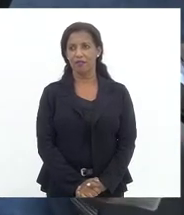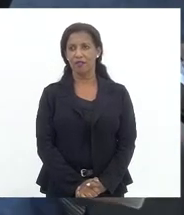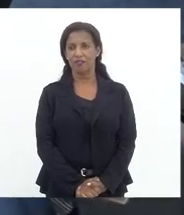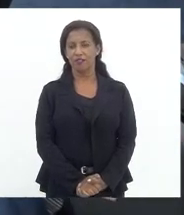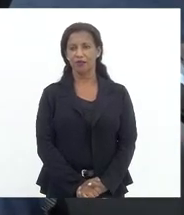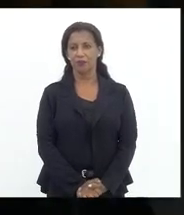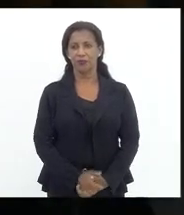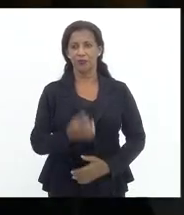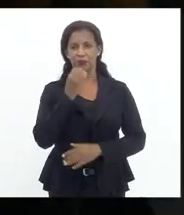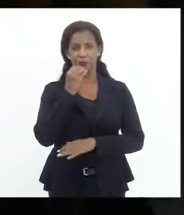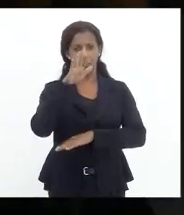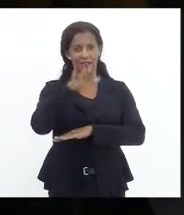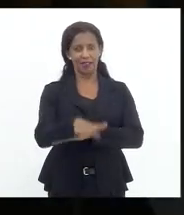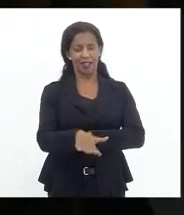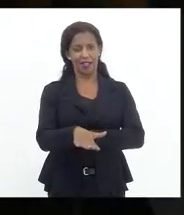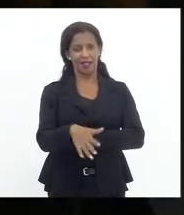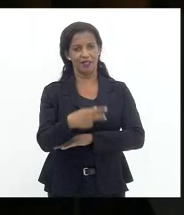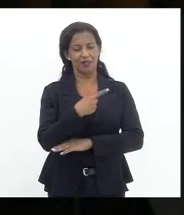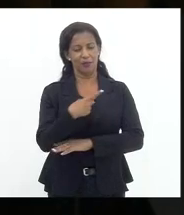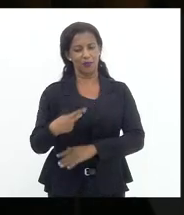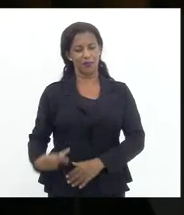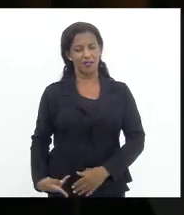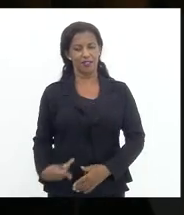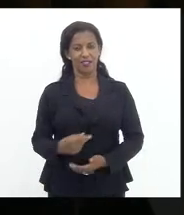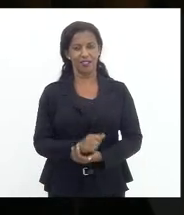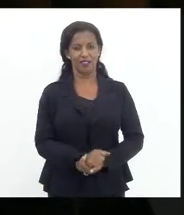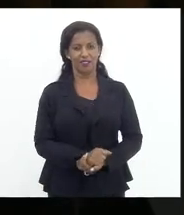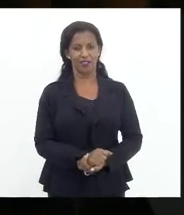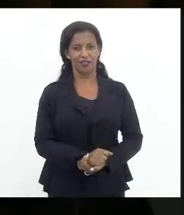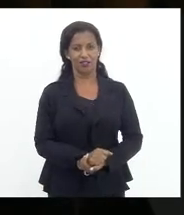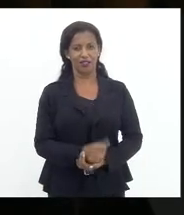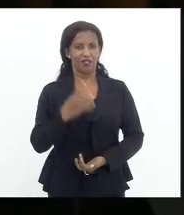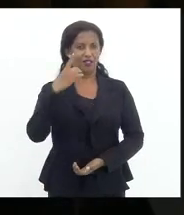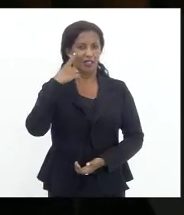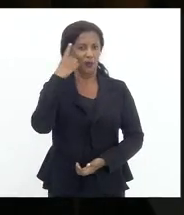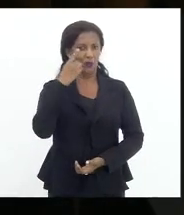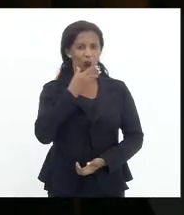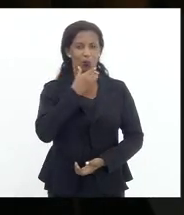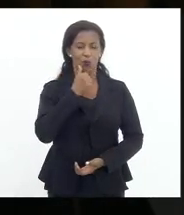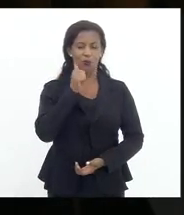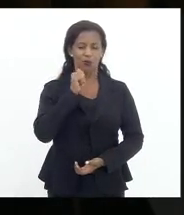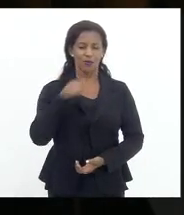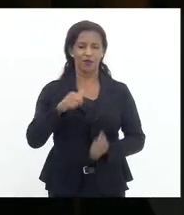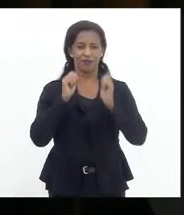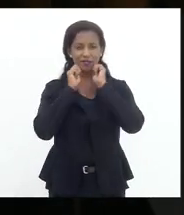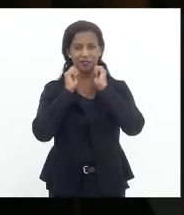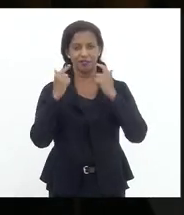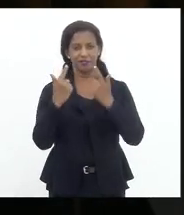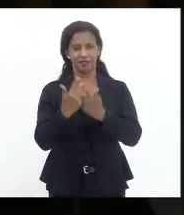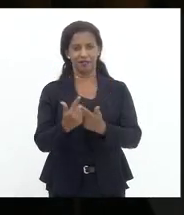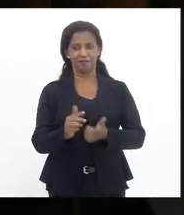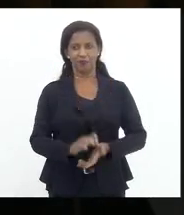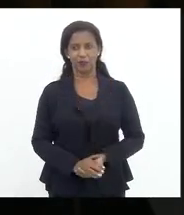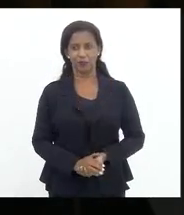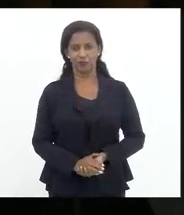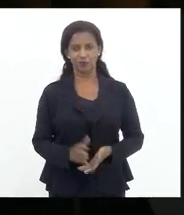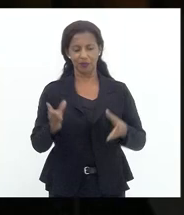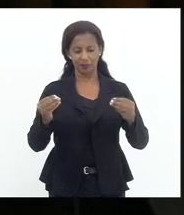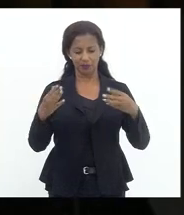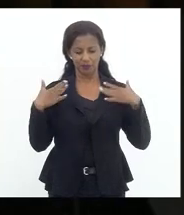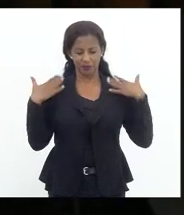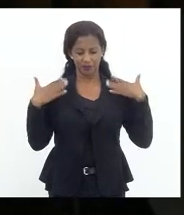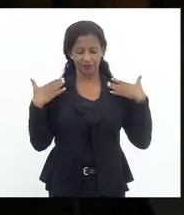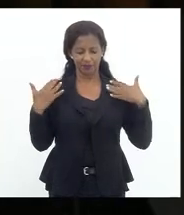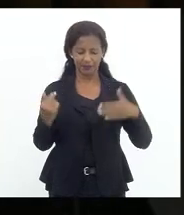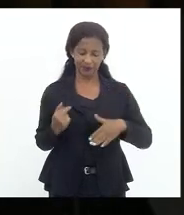Boa tarde, senhor presidente, senhores e senhoras deputados e deputadas desta casa. É com muita alegria que